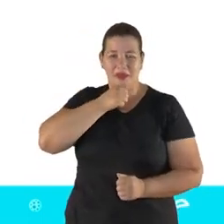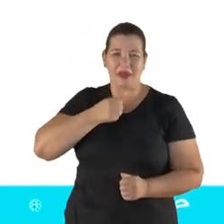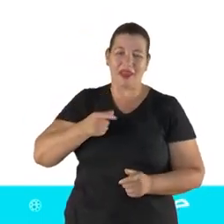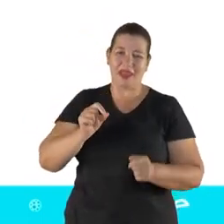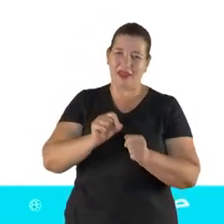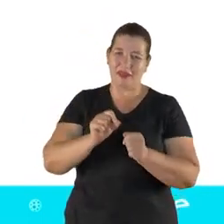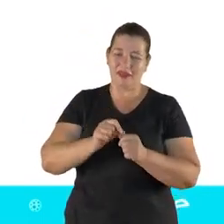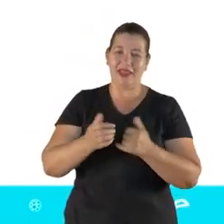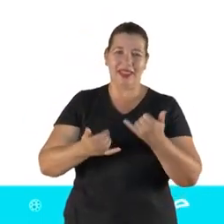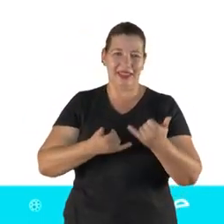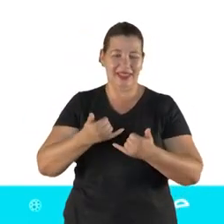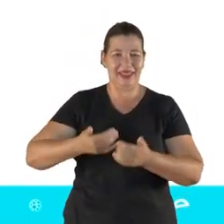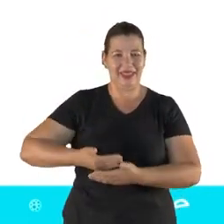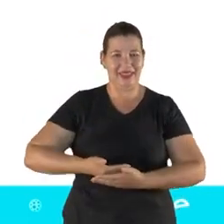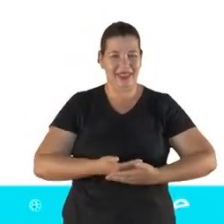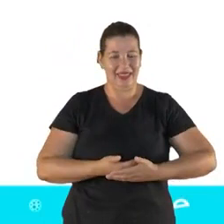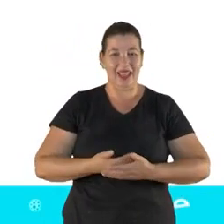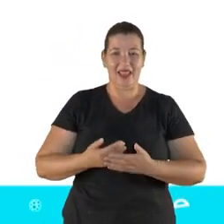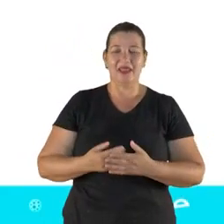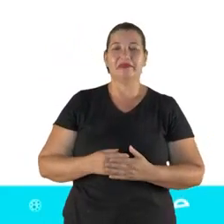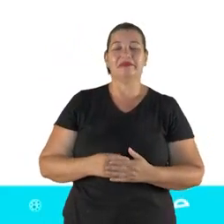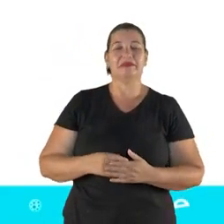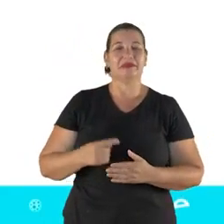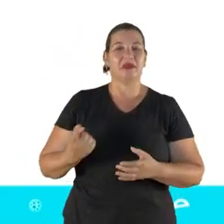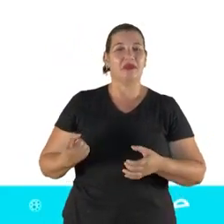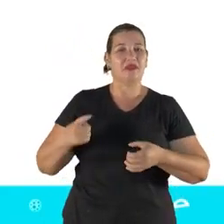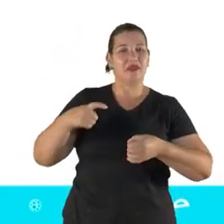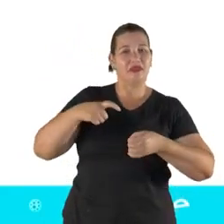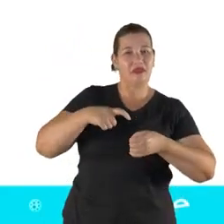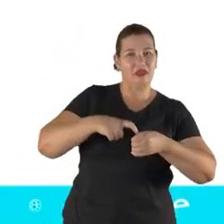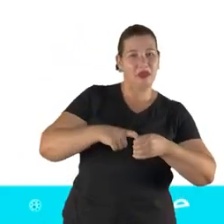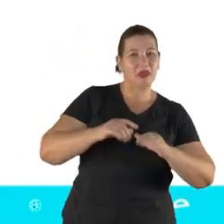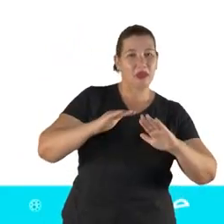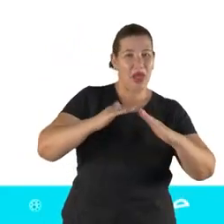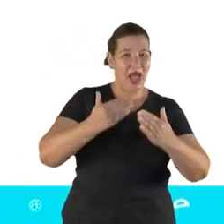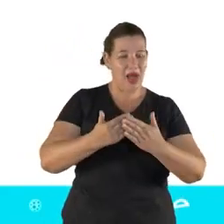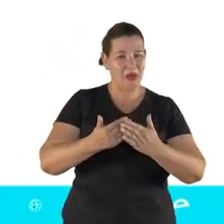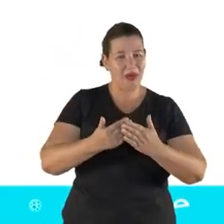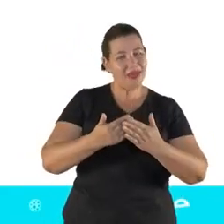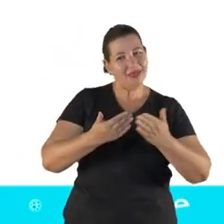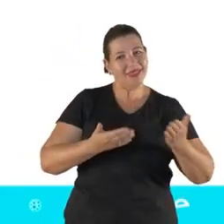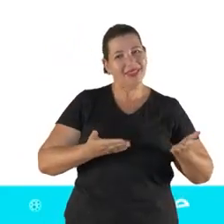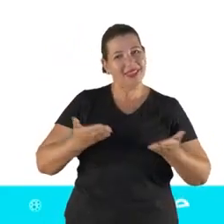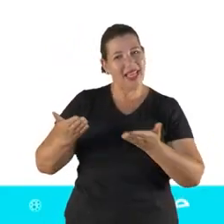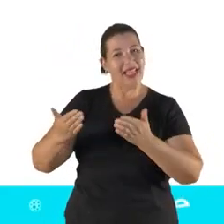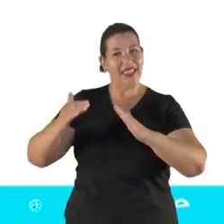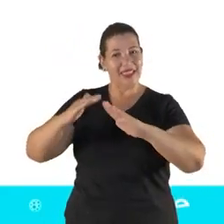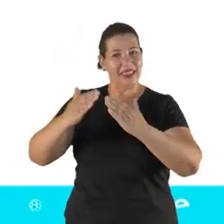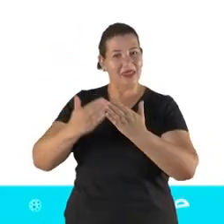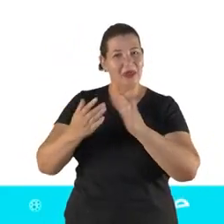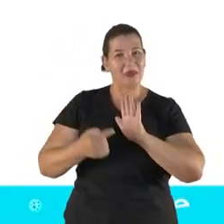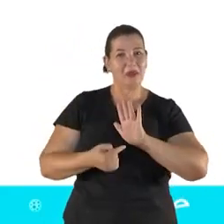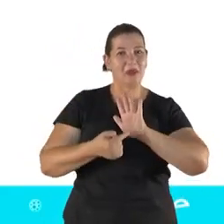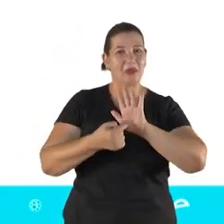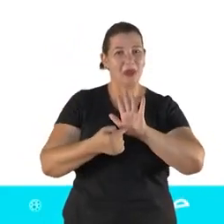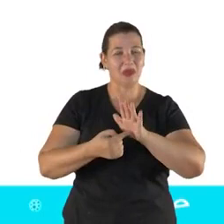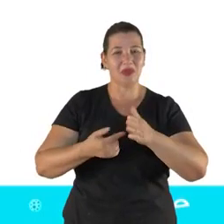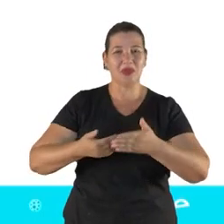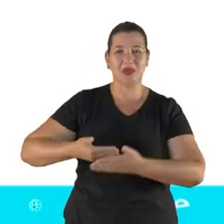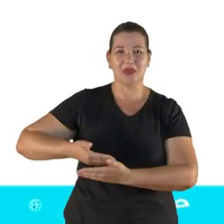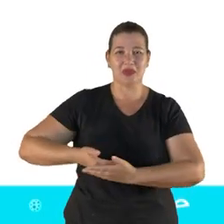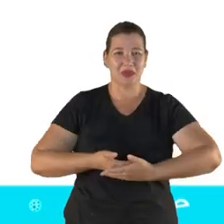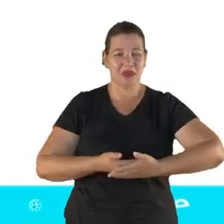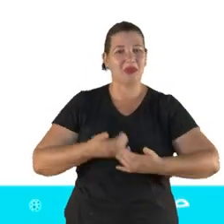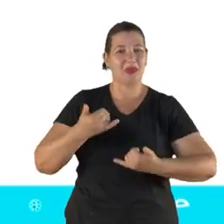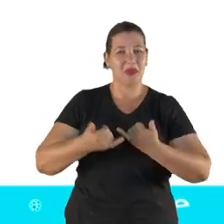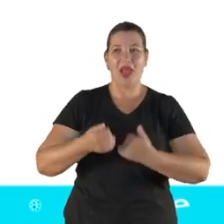montadas. Quando voltaram às aulas, as irmãs levaram suas bonecas para a escola